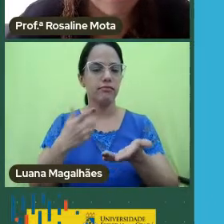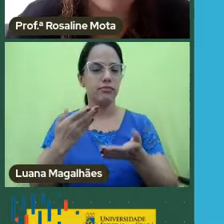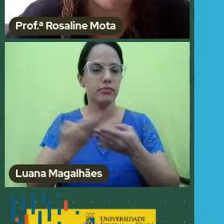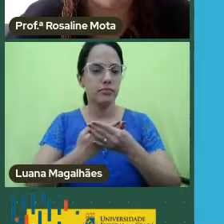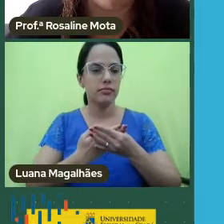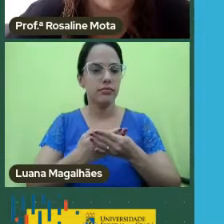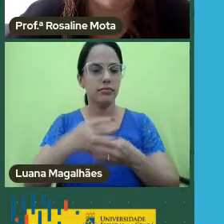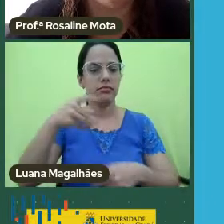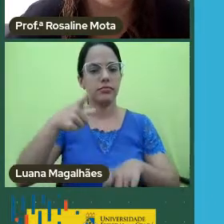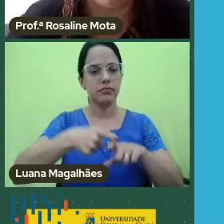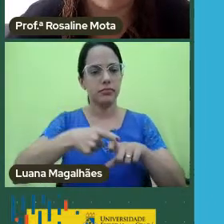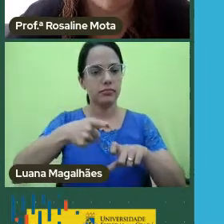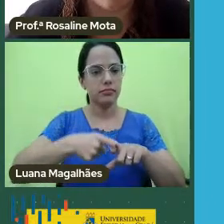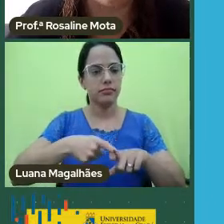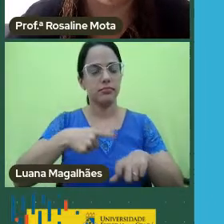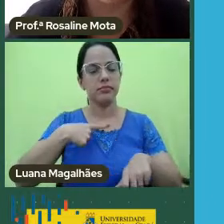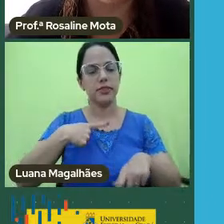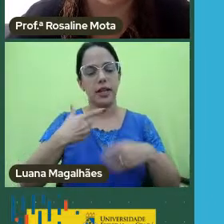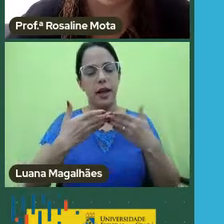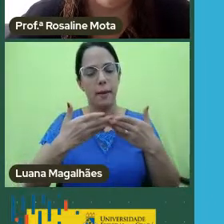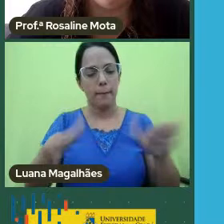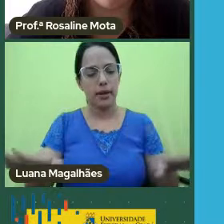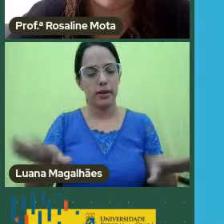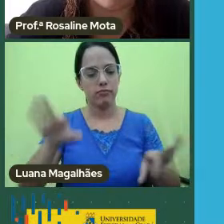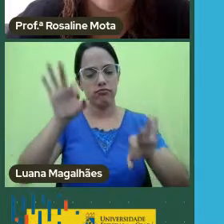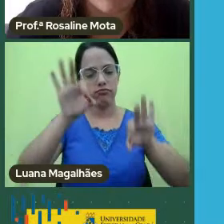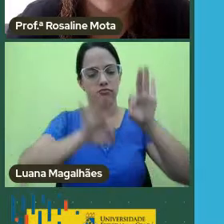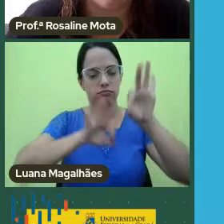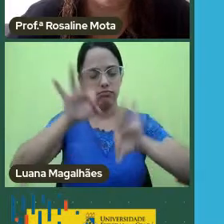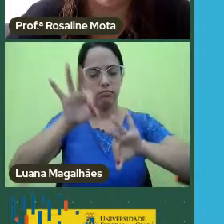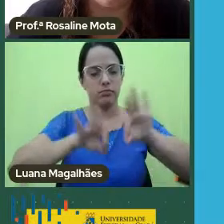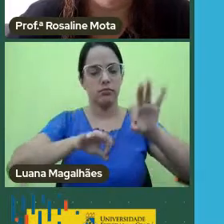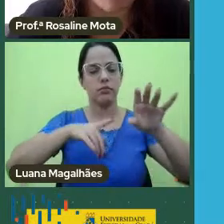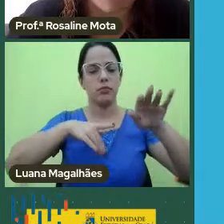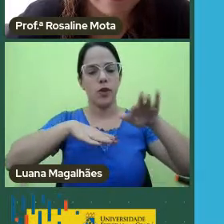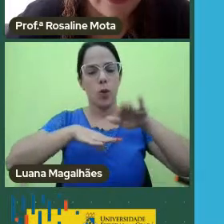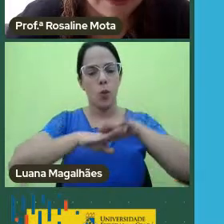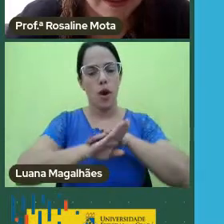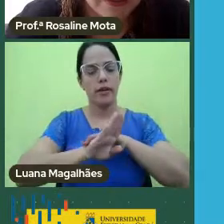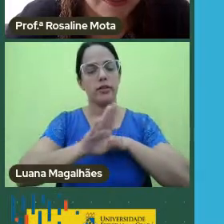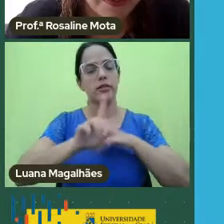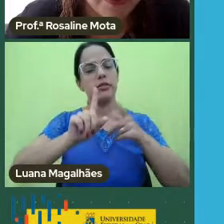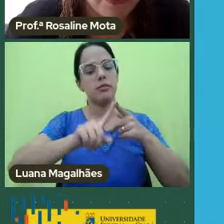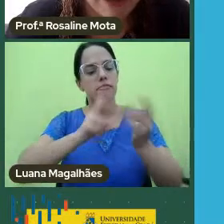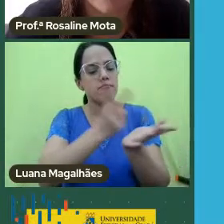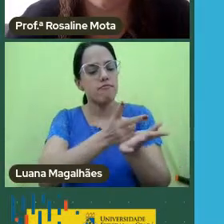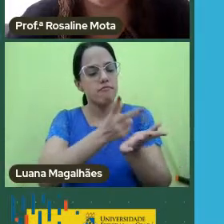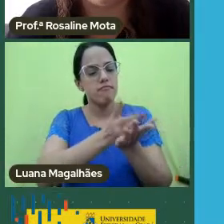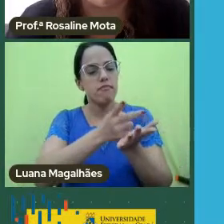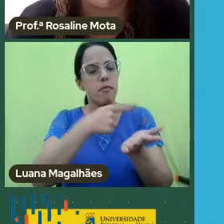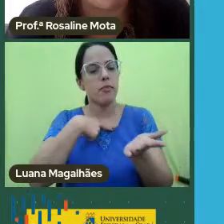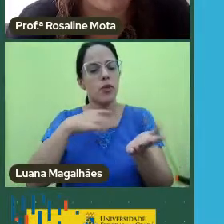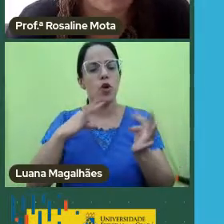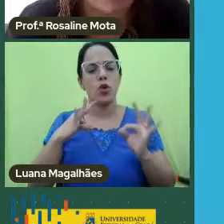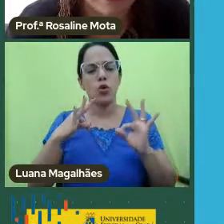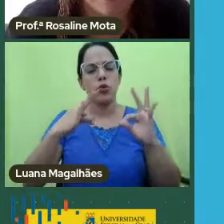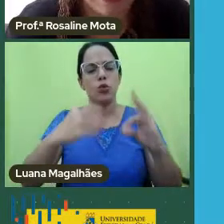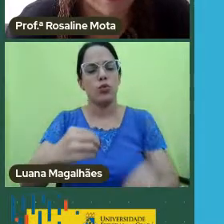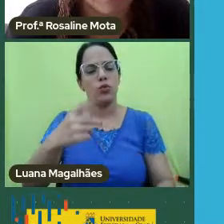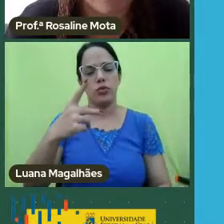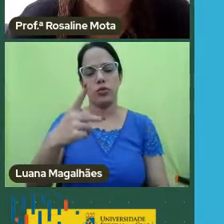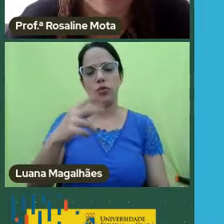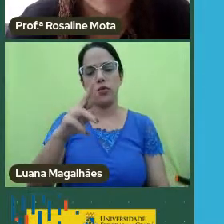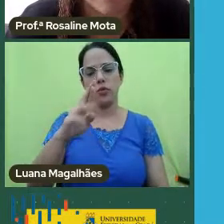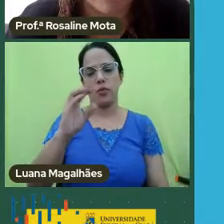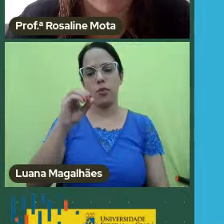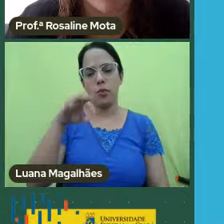quê? Pela abertura, pela organização, pela guarda e preservação dos prontuários, além de trabalhar